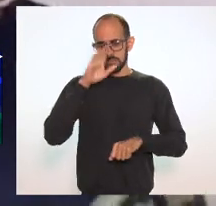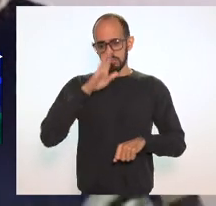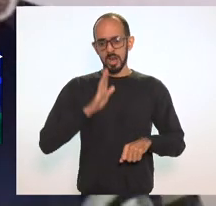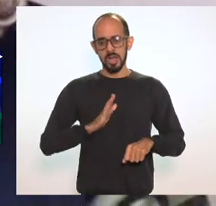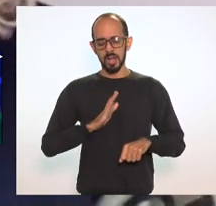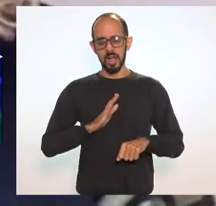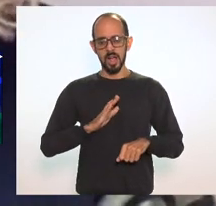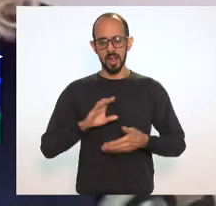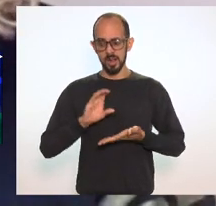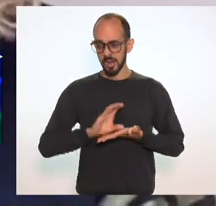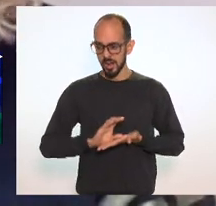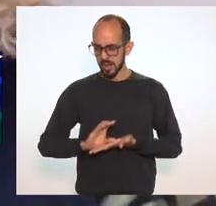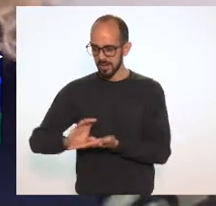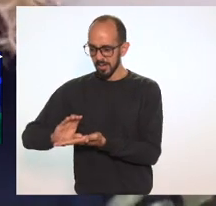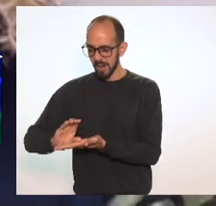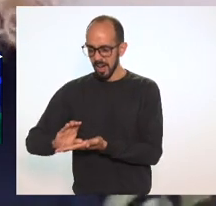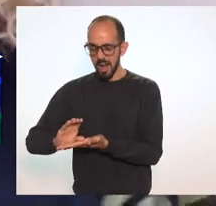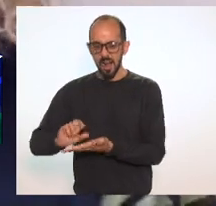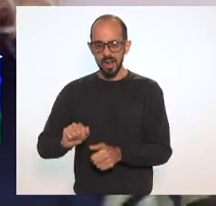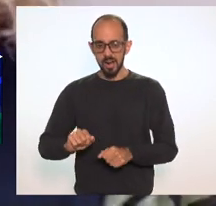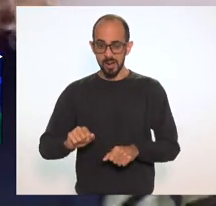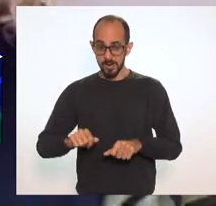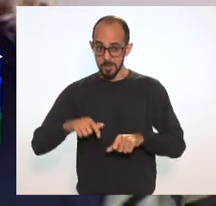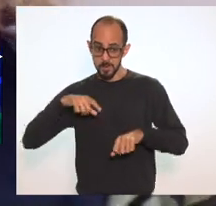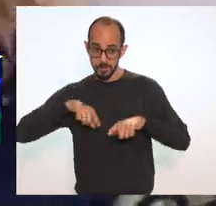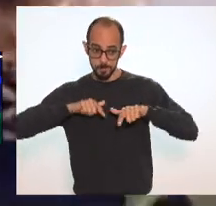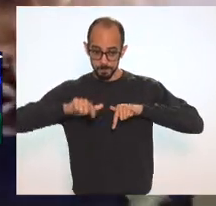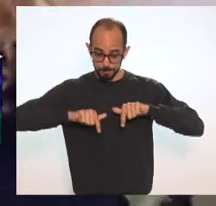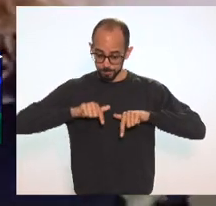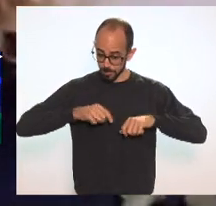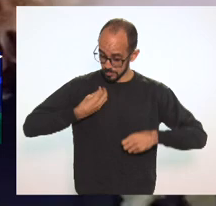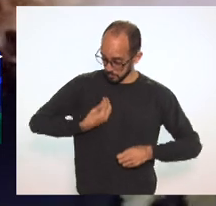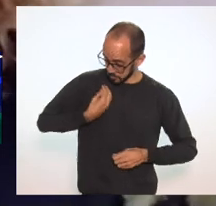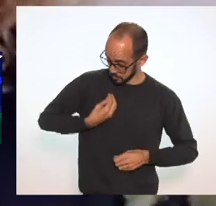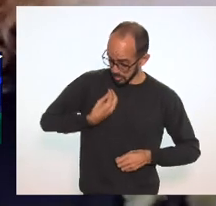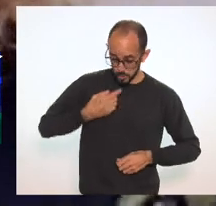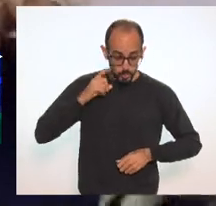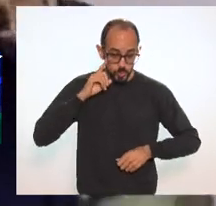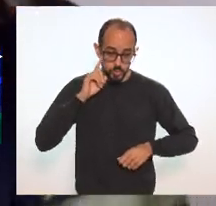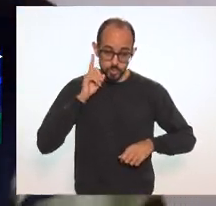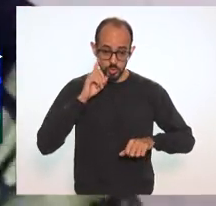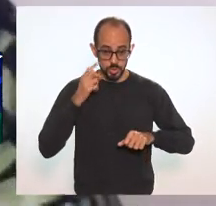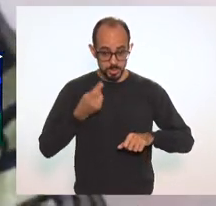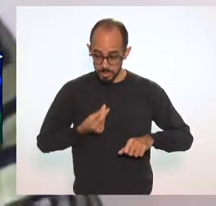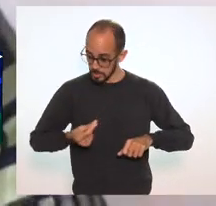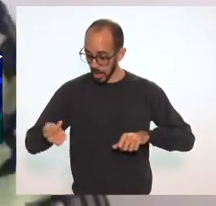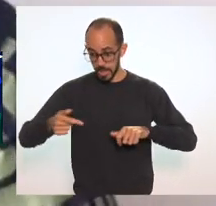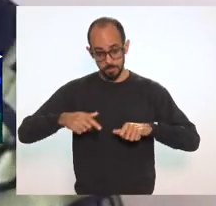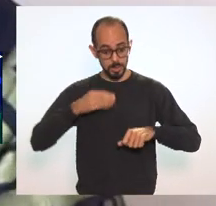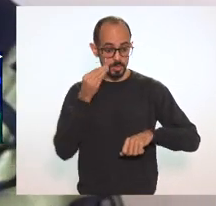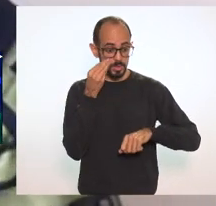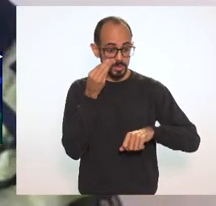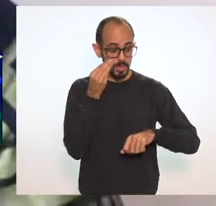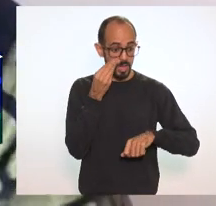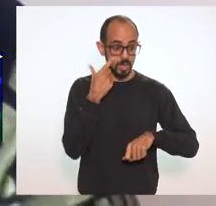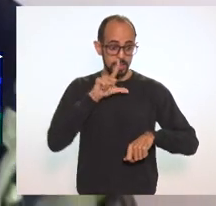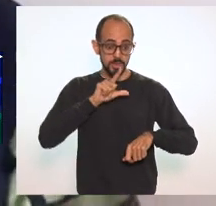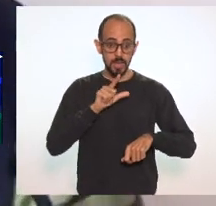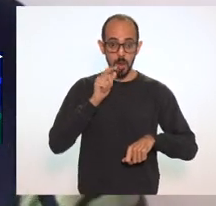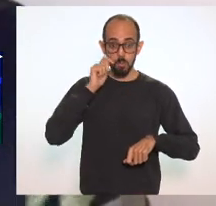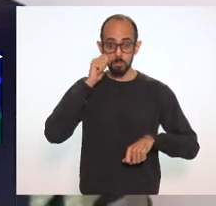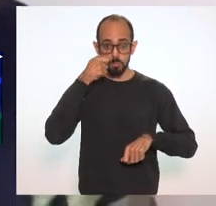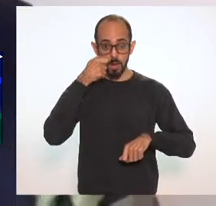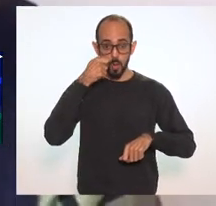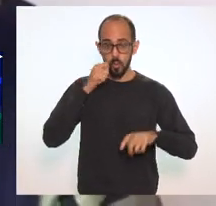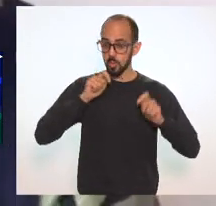sobrevivência do dia a dia um dos trabalhadores nosso país Style o dia a dia para correr atrás do pão de cada